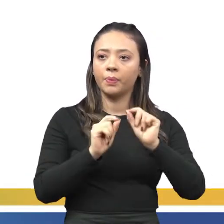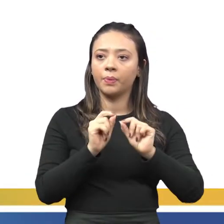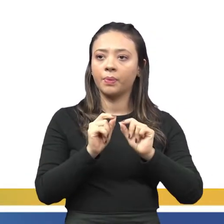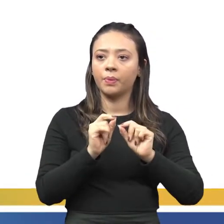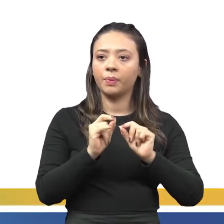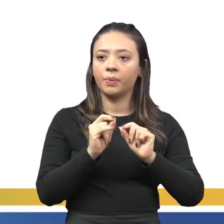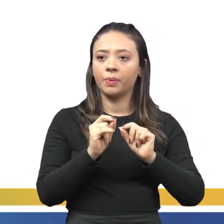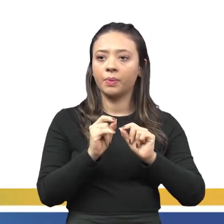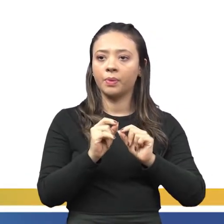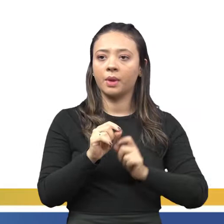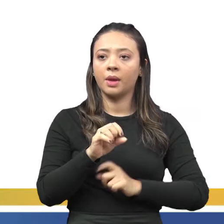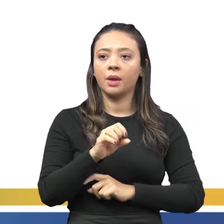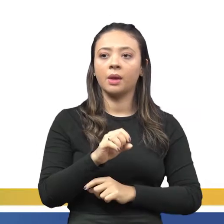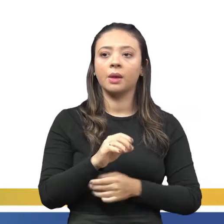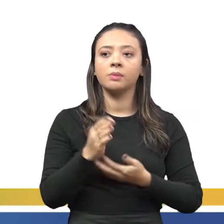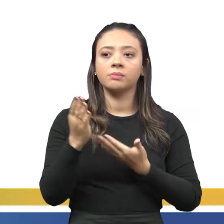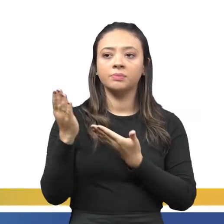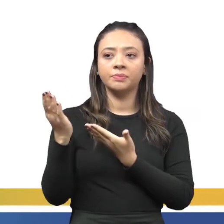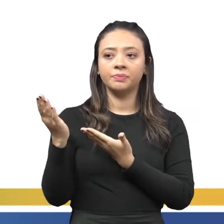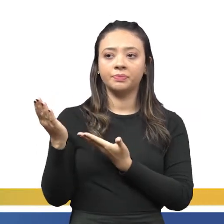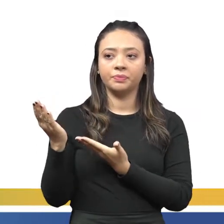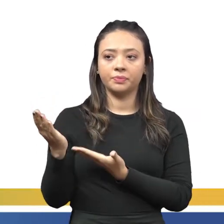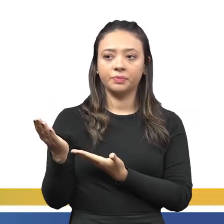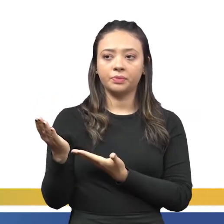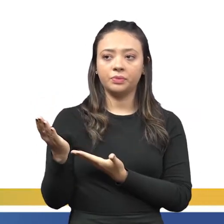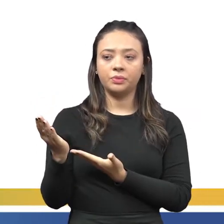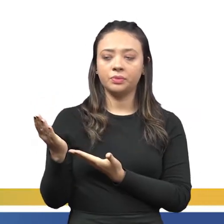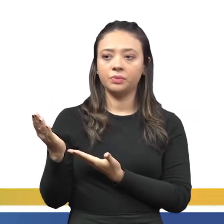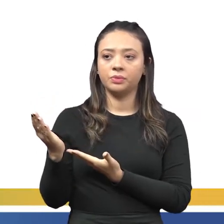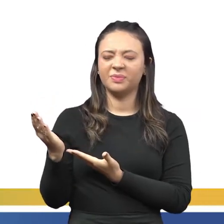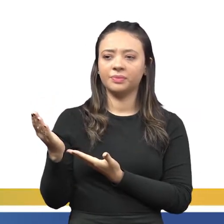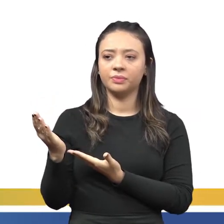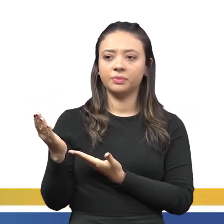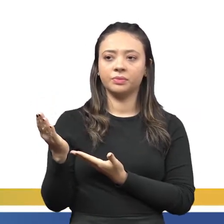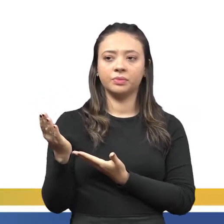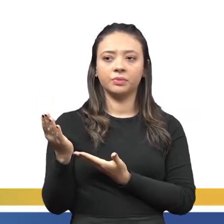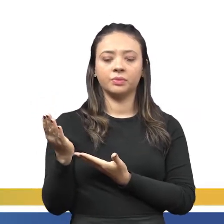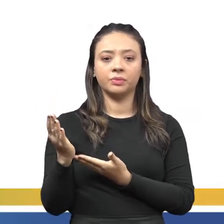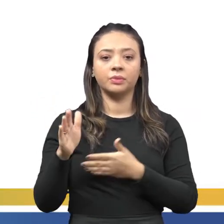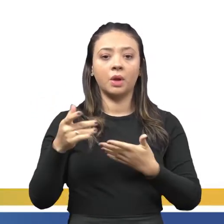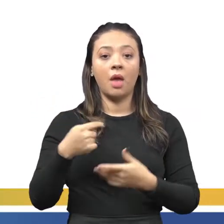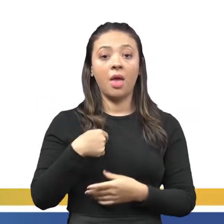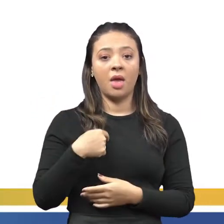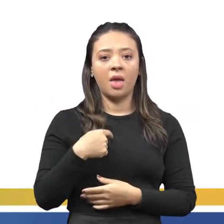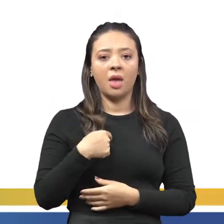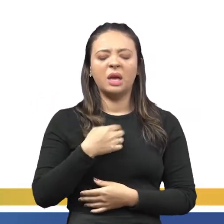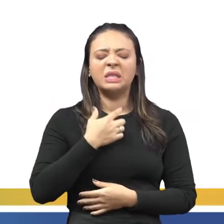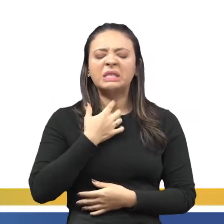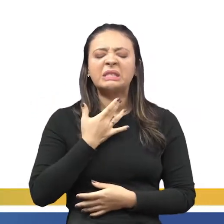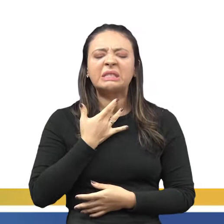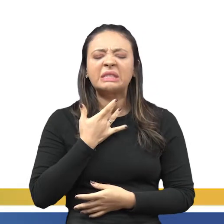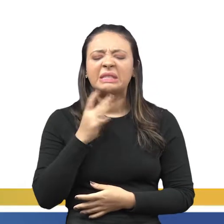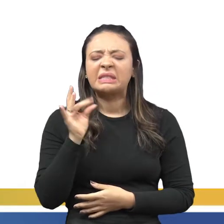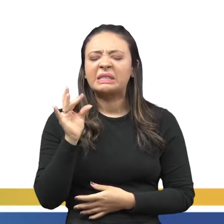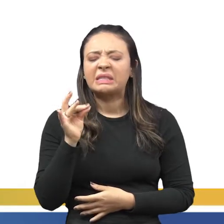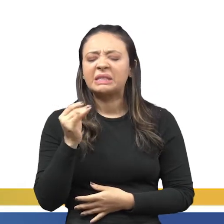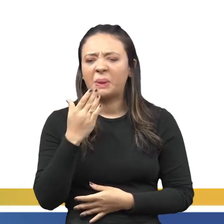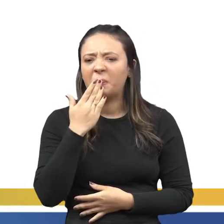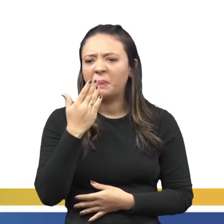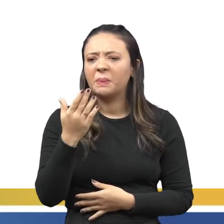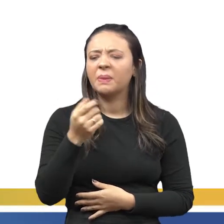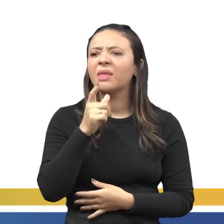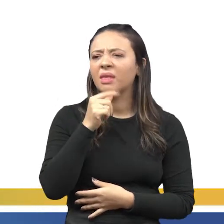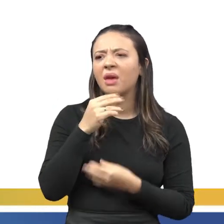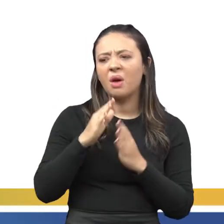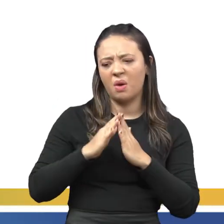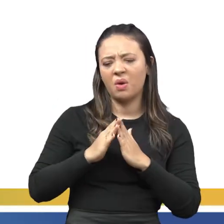I'm thirsty. Give me some water, please. Eu estou com sede. Me dê um pouco de água, por